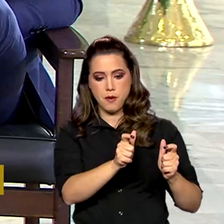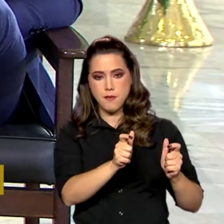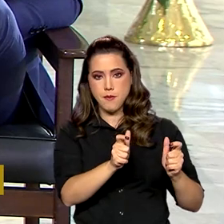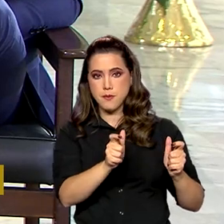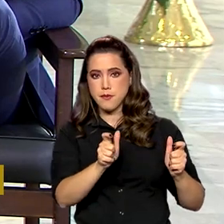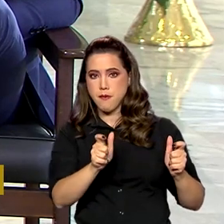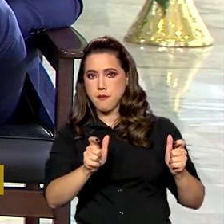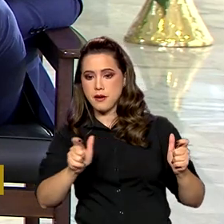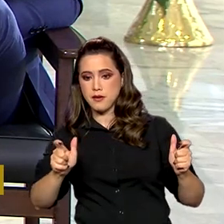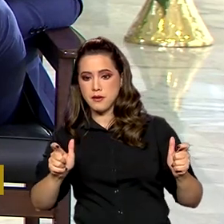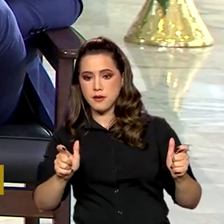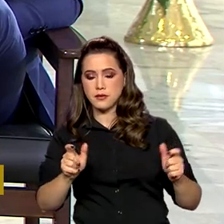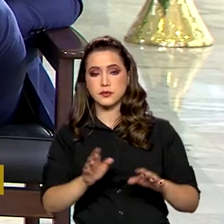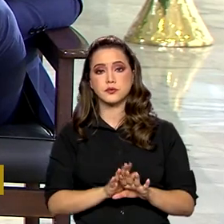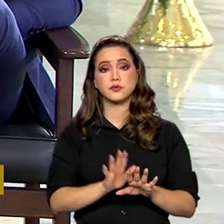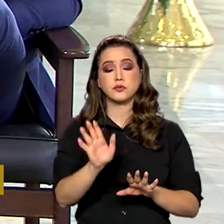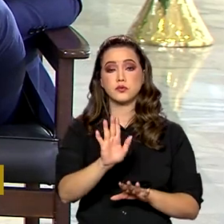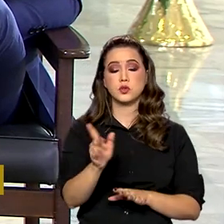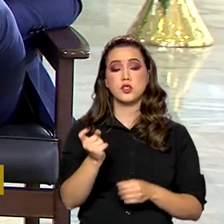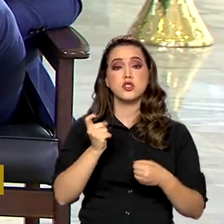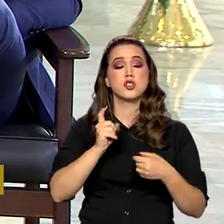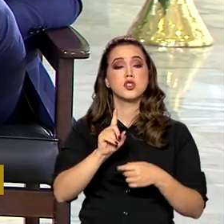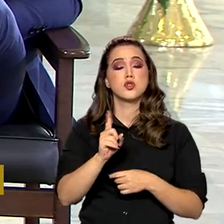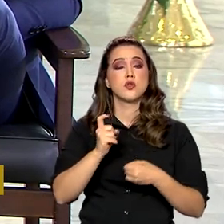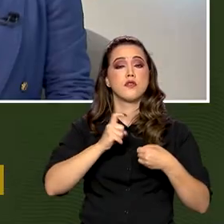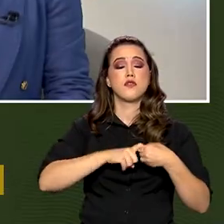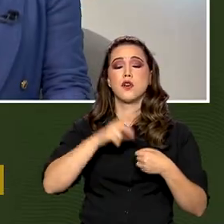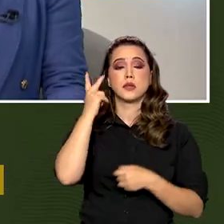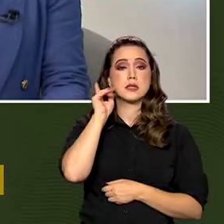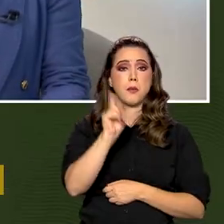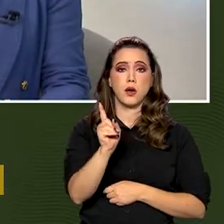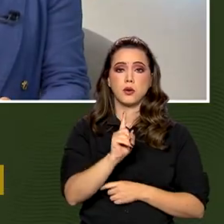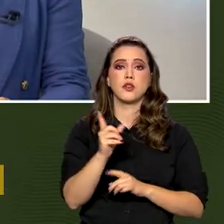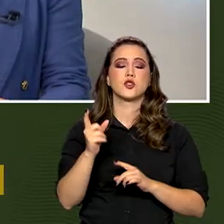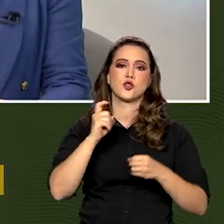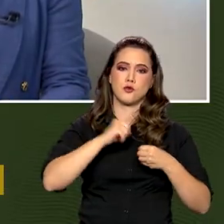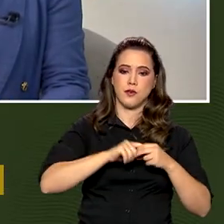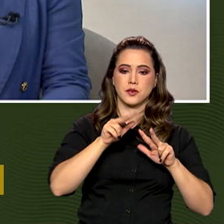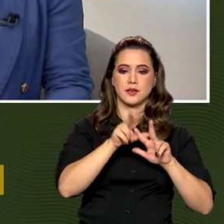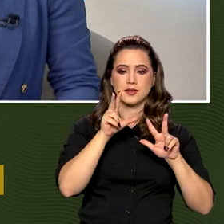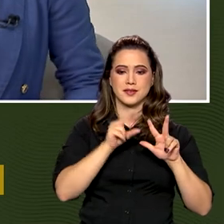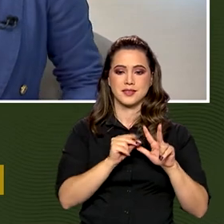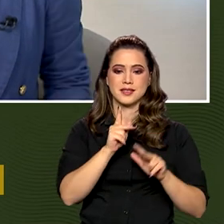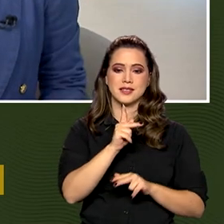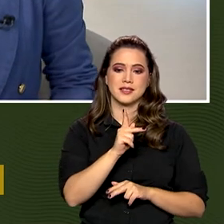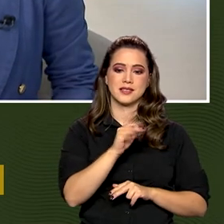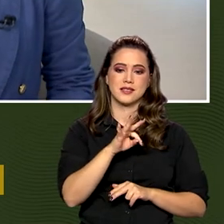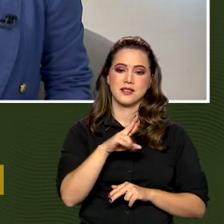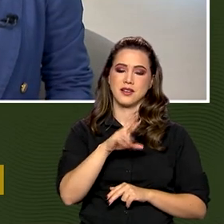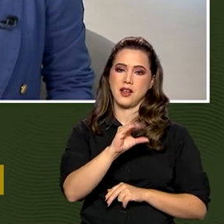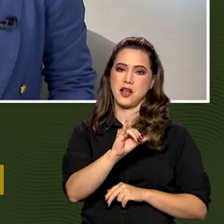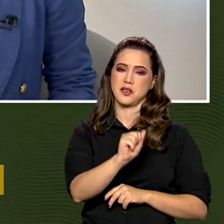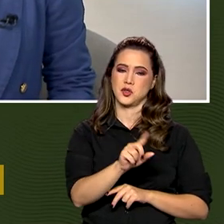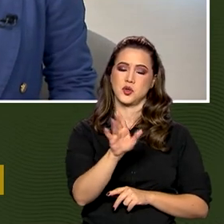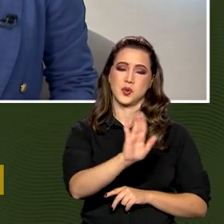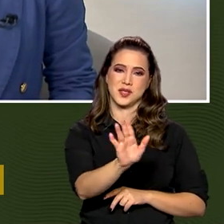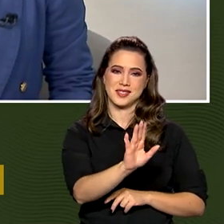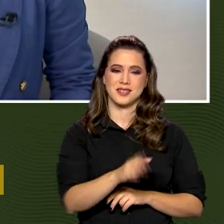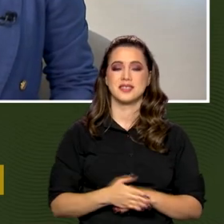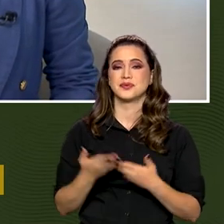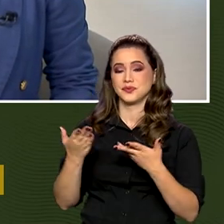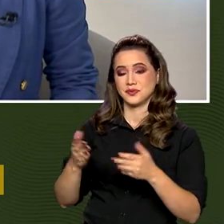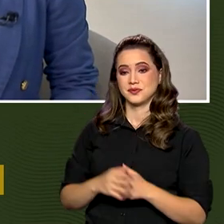o Pablo. Não, a gente não vai a São Paulo agora, vai até o estúdio da TV Brasil com a Catiúcia Nery. Vamos voltar a falar com a Cátia. Cátia, é com